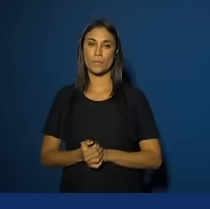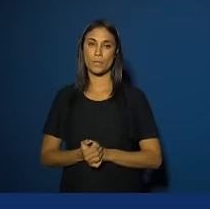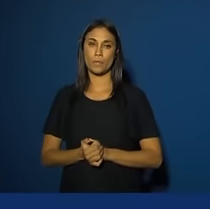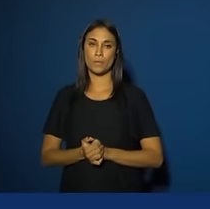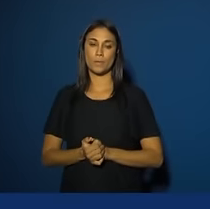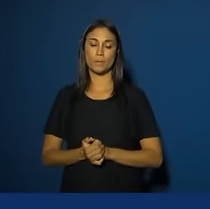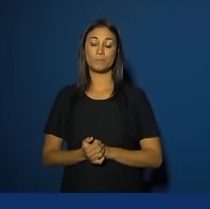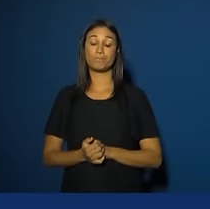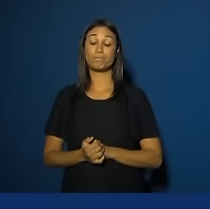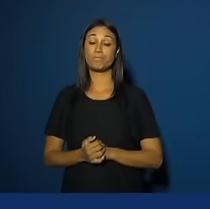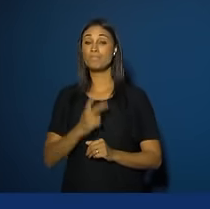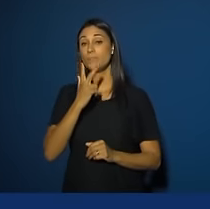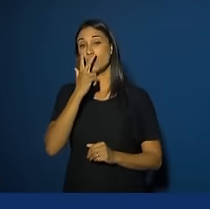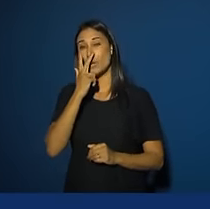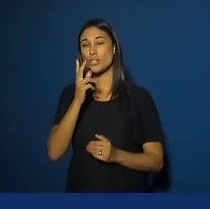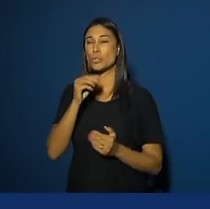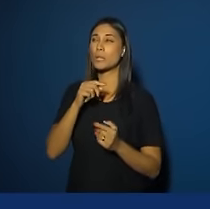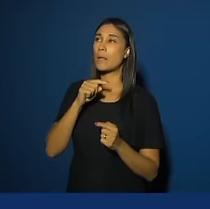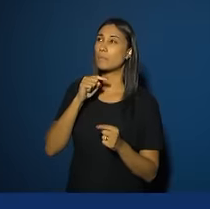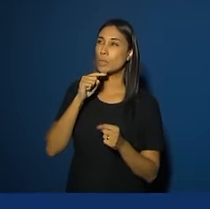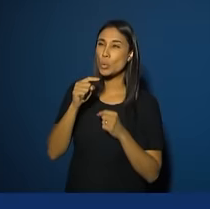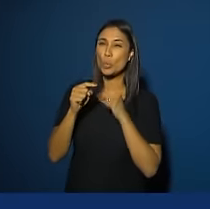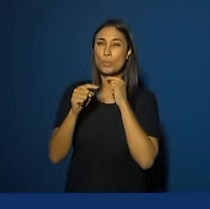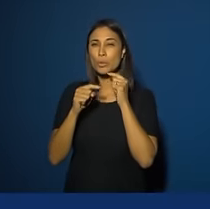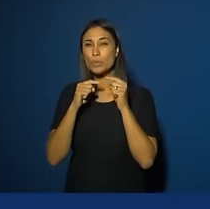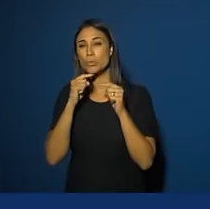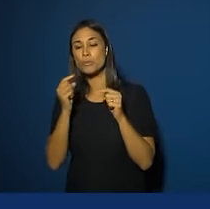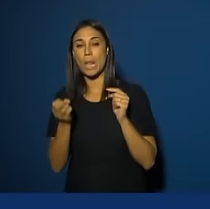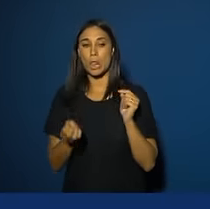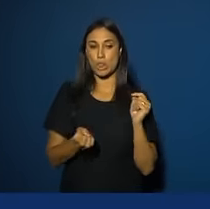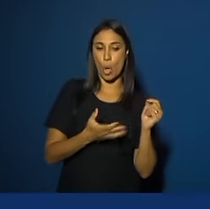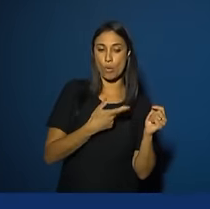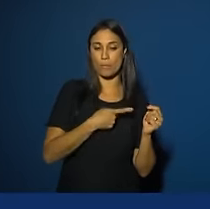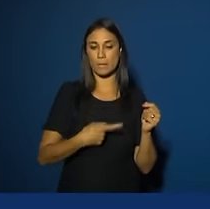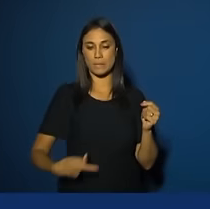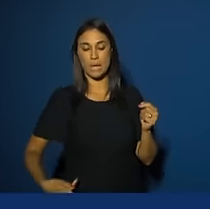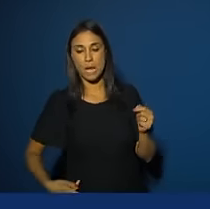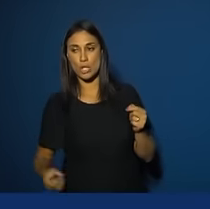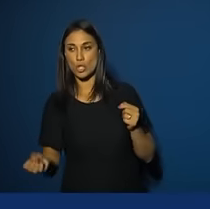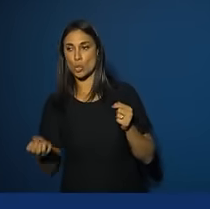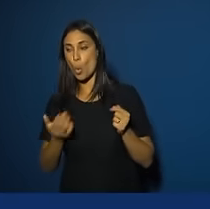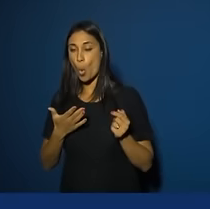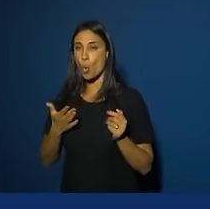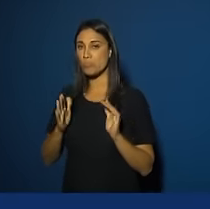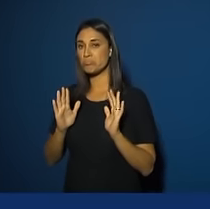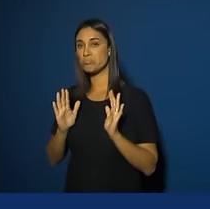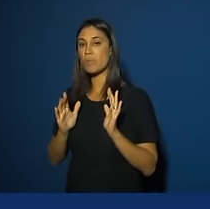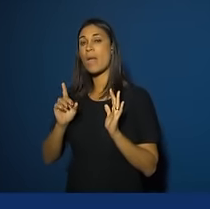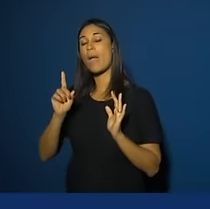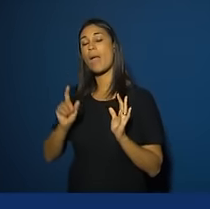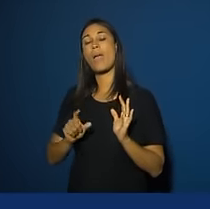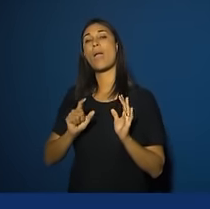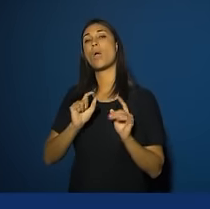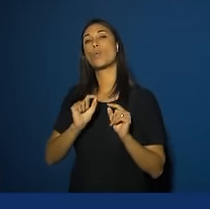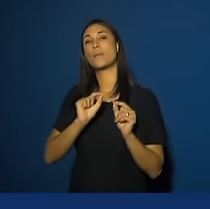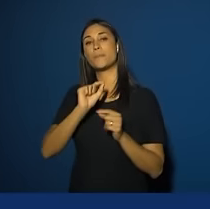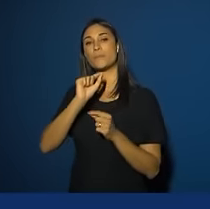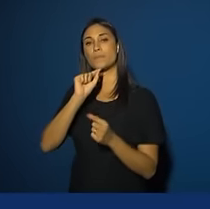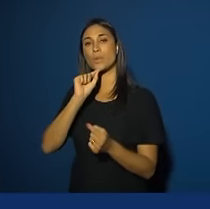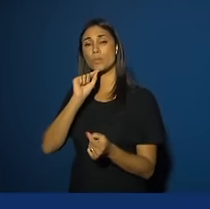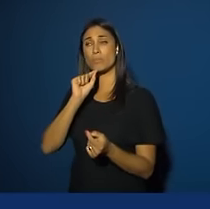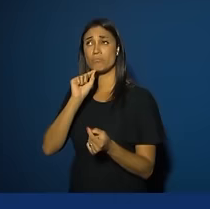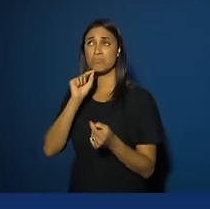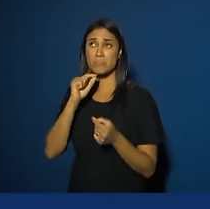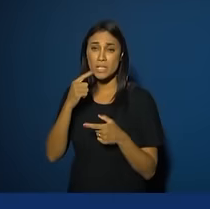Eu acho que toda a incerteza em torno do novo presidente, nova composição de board, talvez seja um elemento que gere